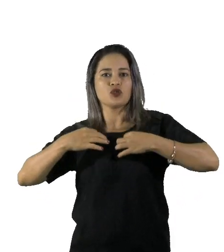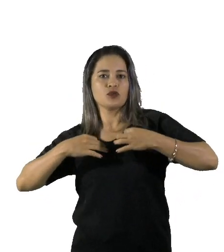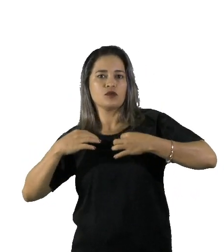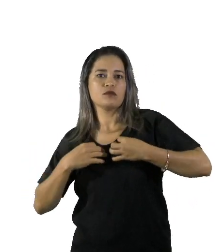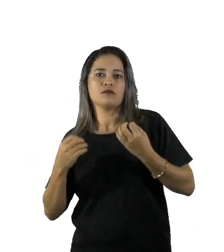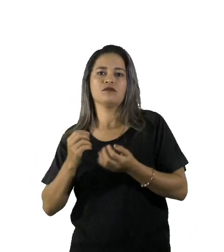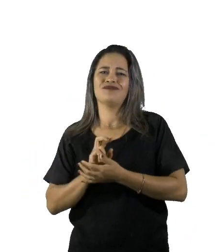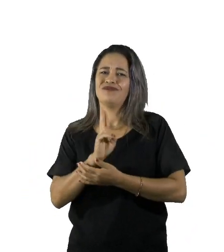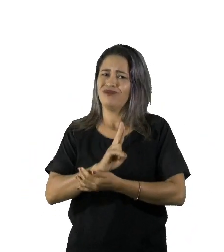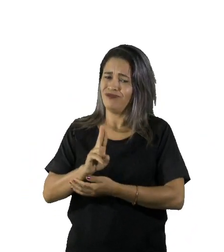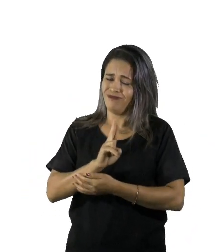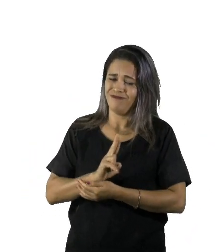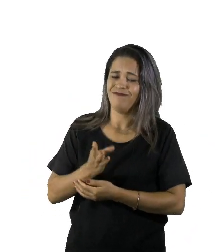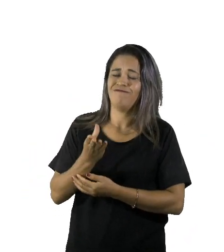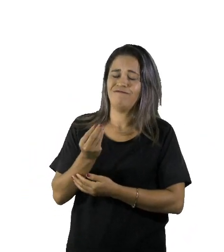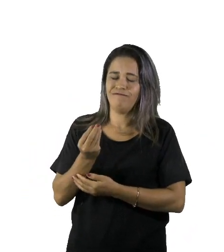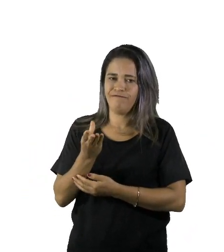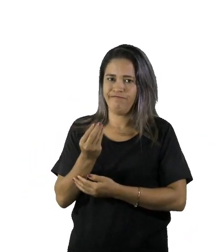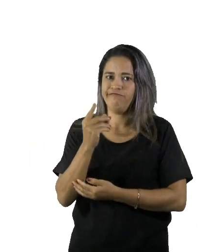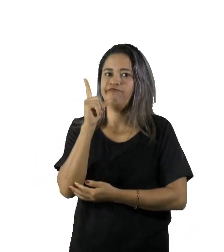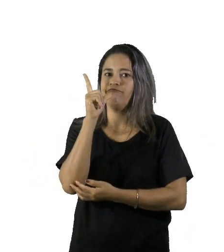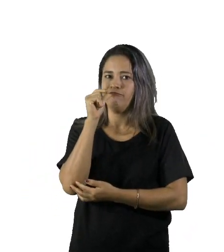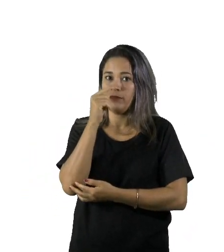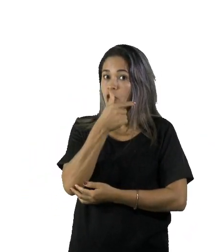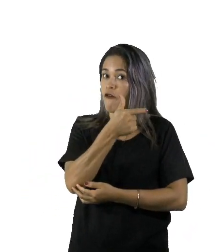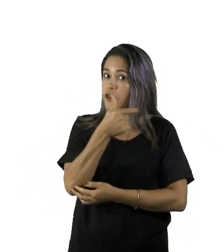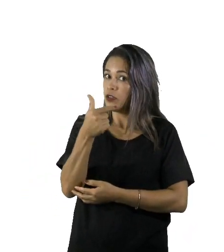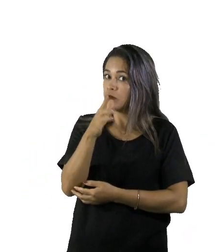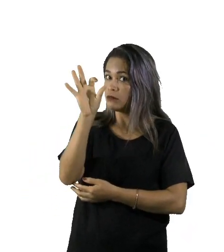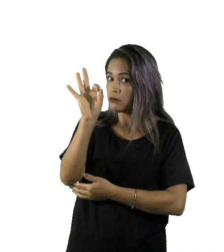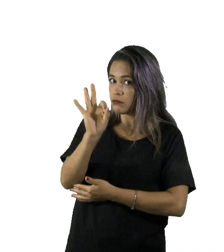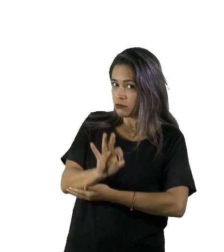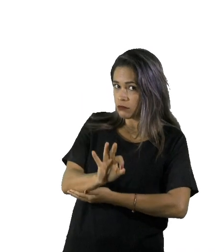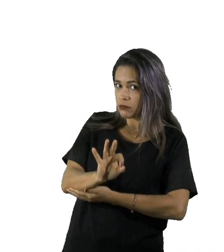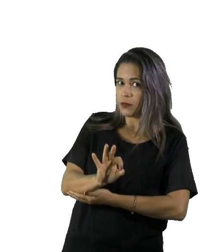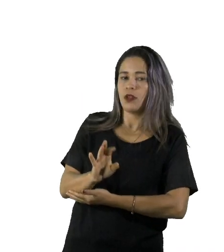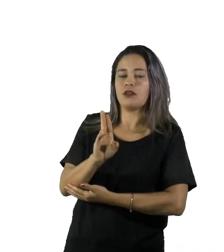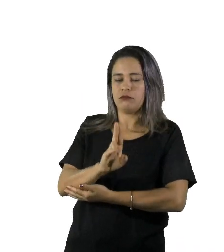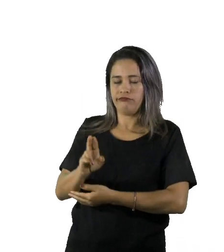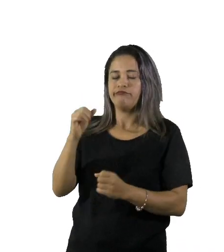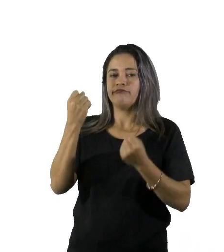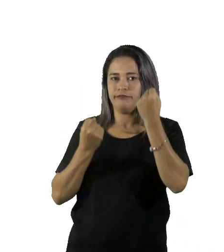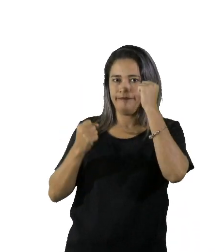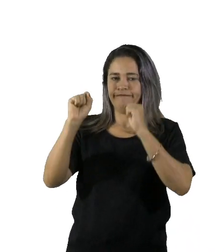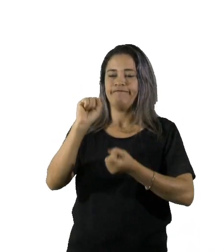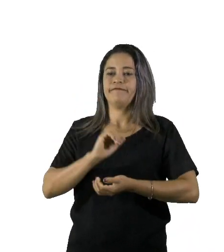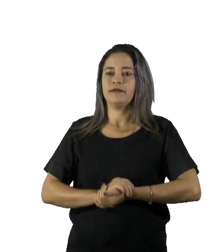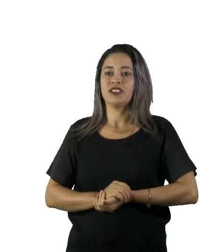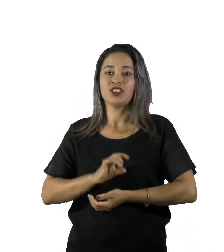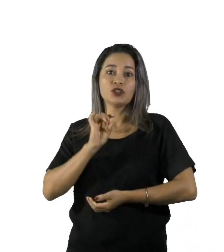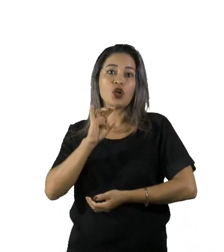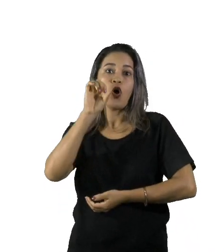utilizado muita água. Então 22% da água ela é utilizada na indústria. E apenas